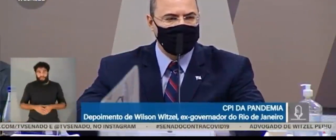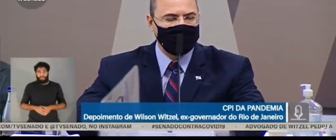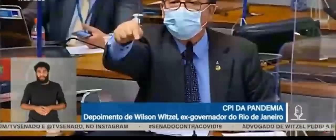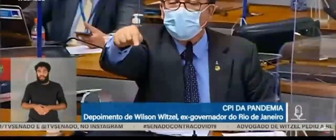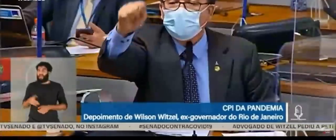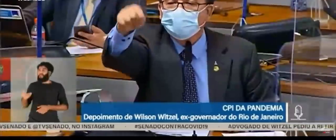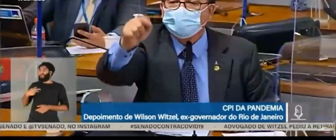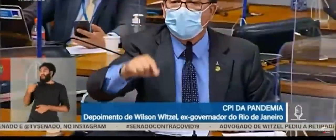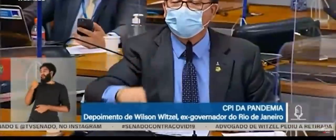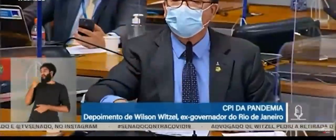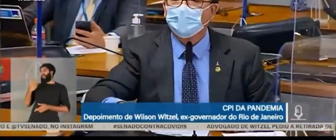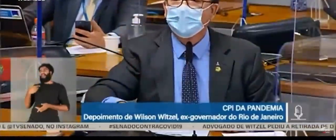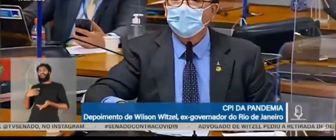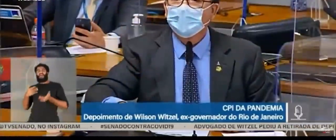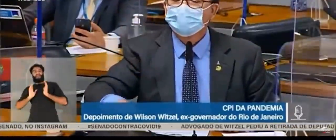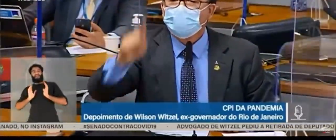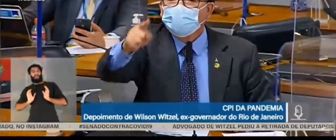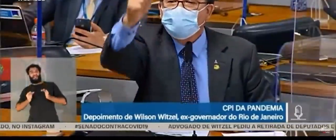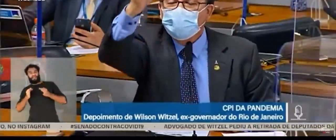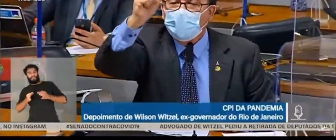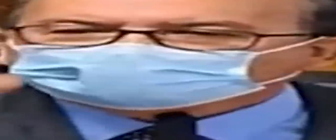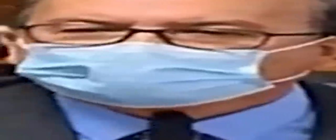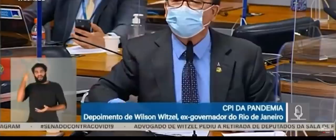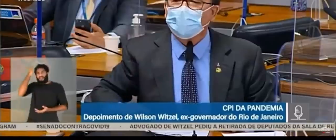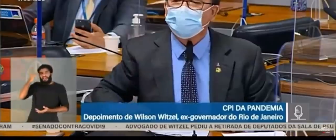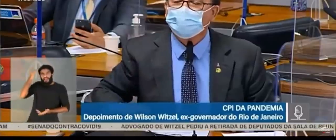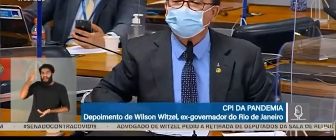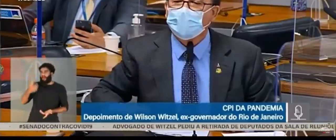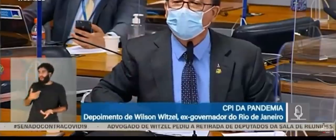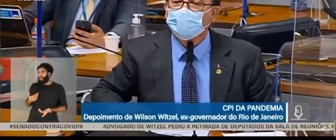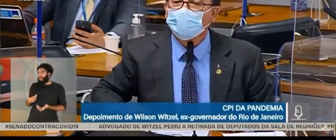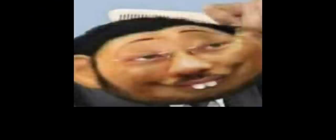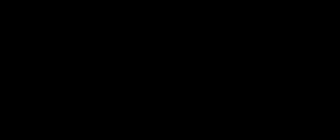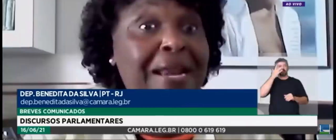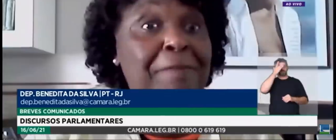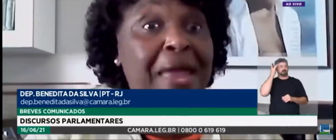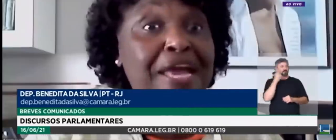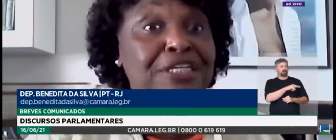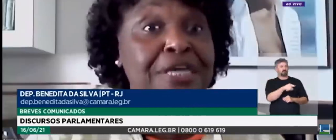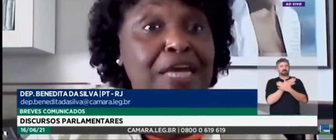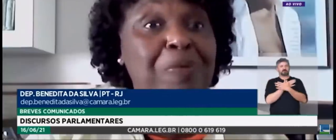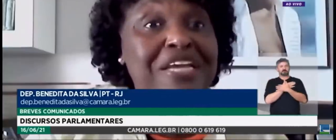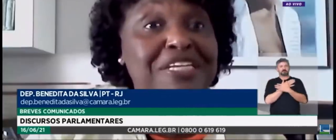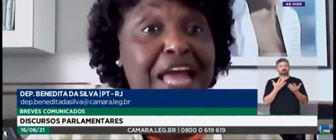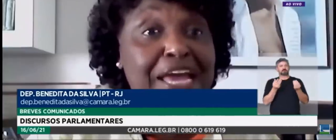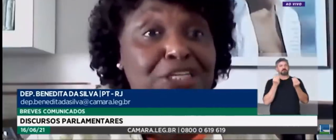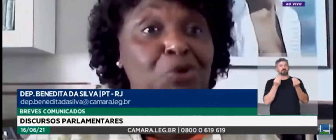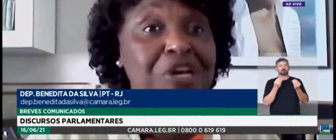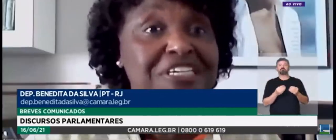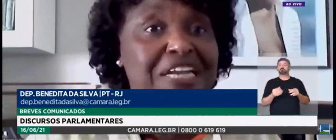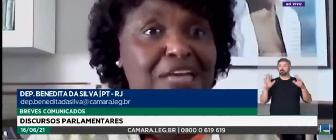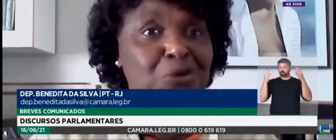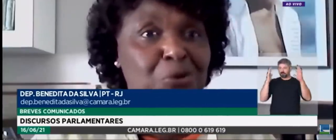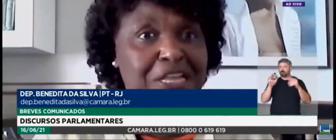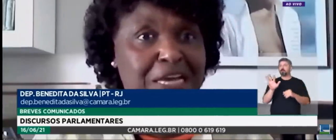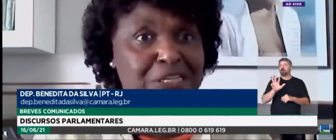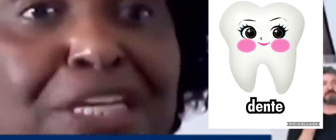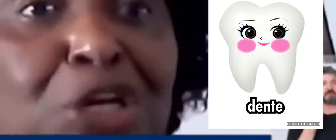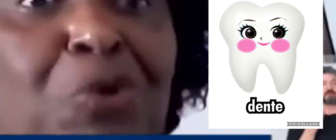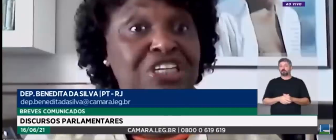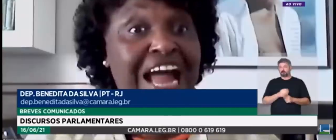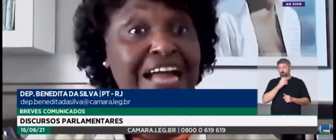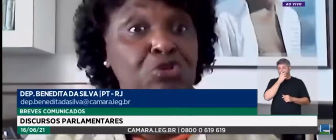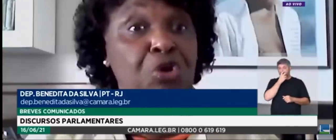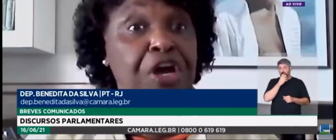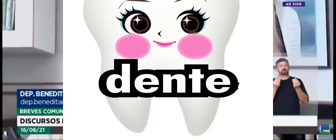senhor que tá bancando o mocinho aqui e o santo. É, exatamente. Cheio de picar o senhor fez lá no Rio de Janeiro. Parabéns, ex-presidente Luiz Inácio Lula